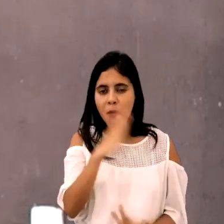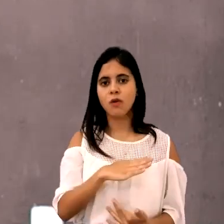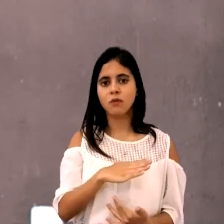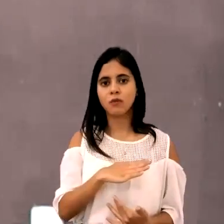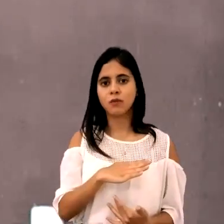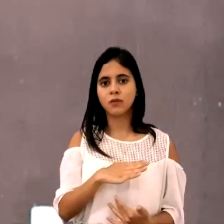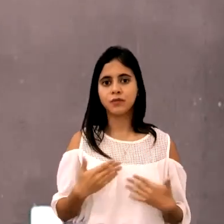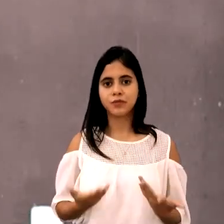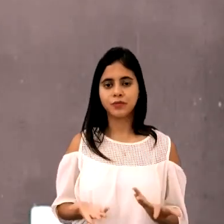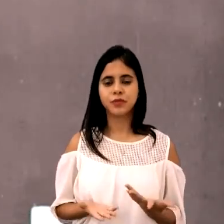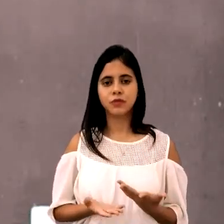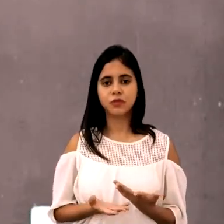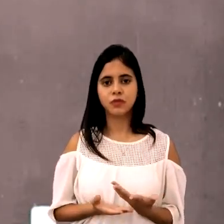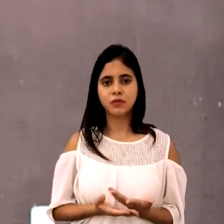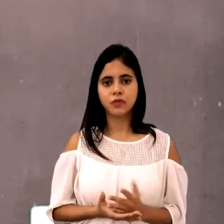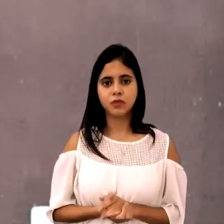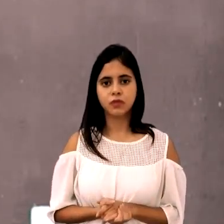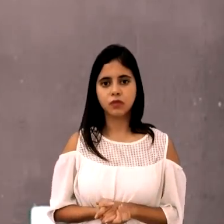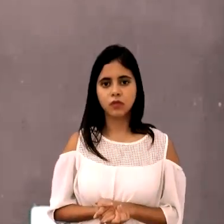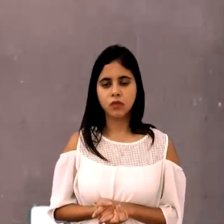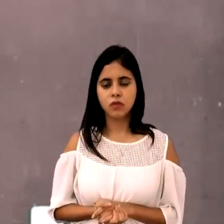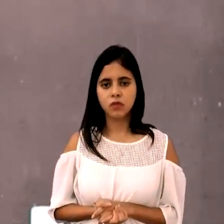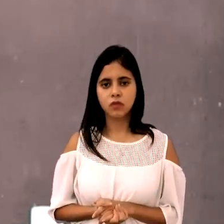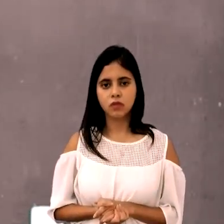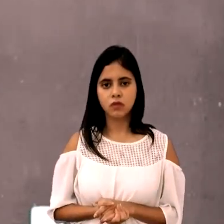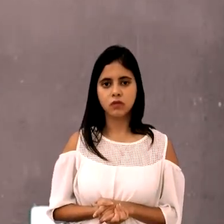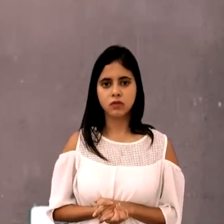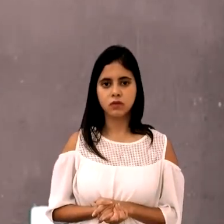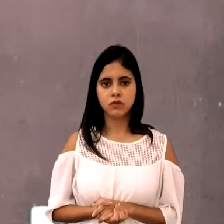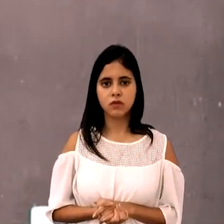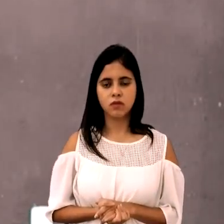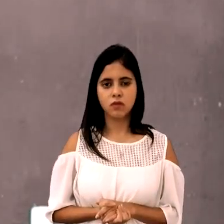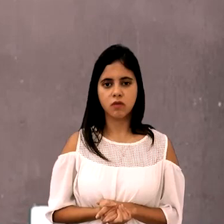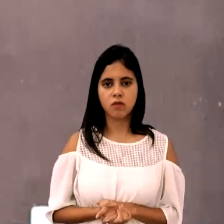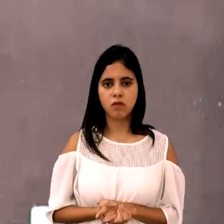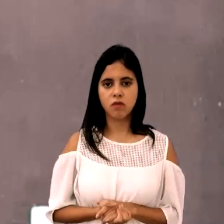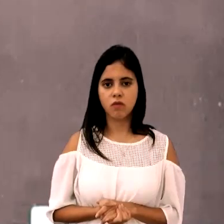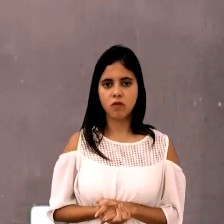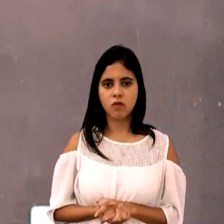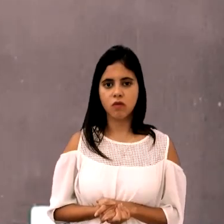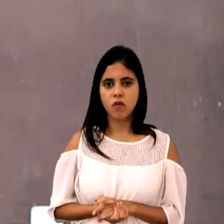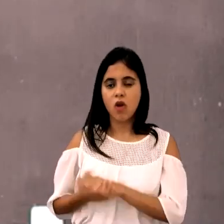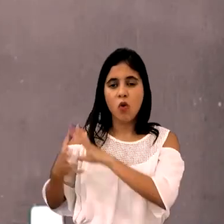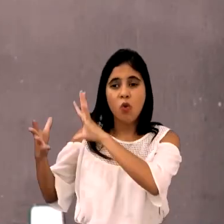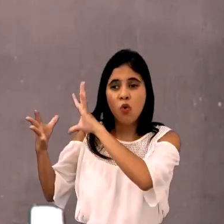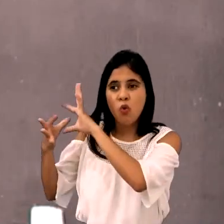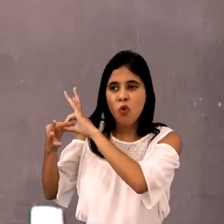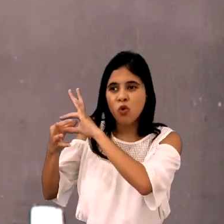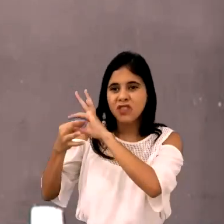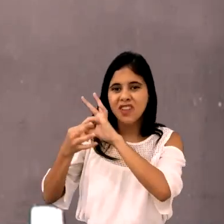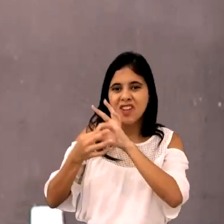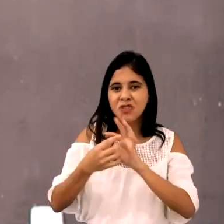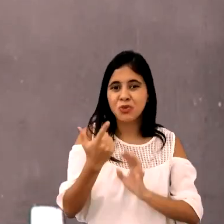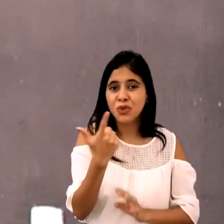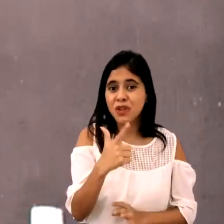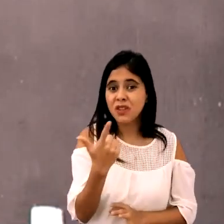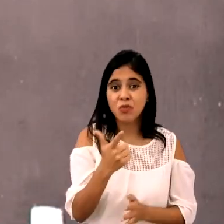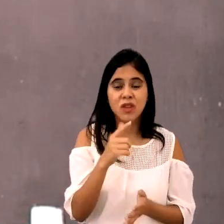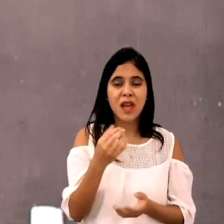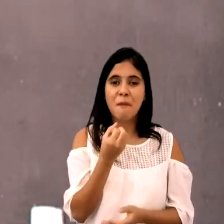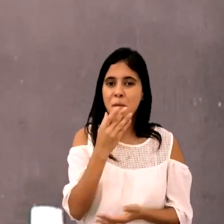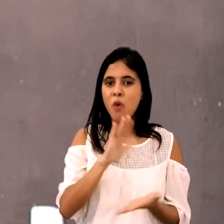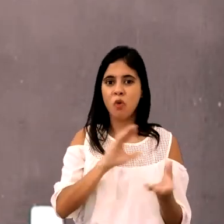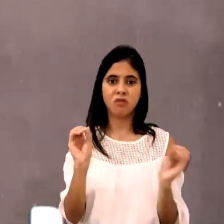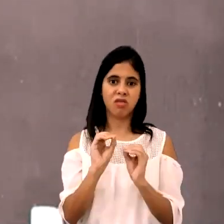e uma leitura muito desfavorável para achar algo bom na vida daquela